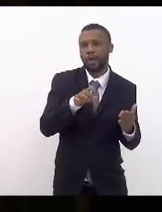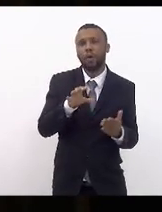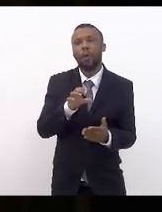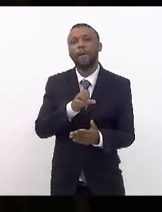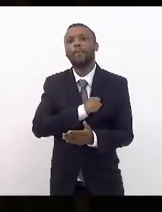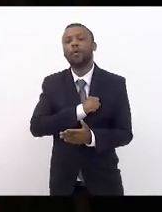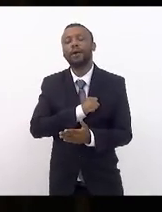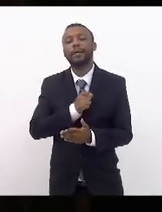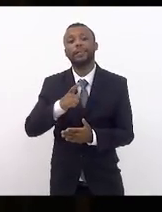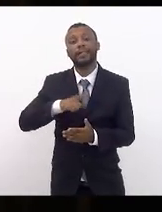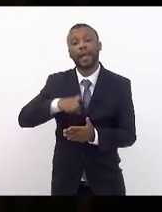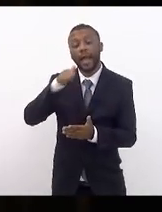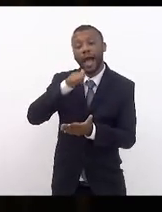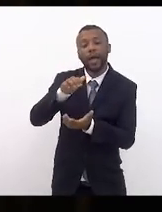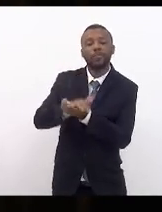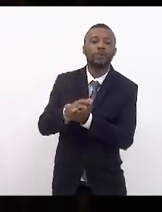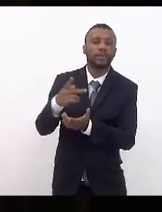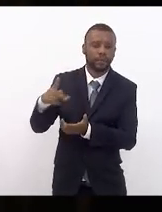minha sogra.